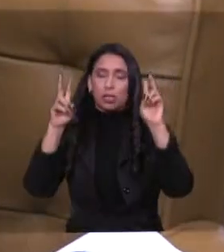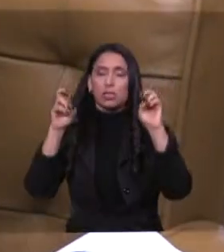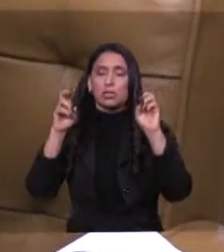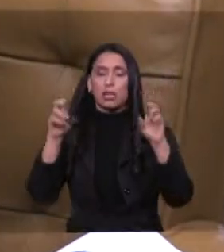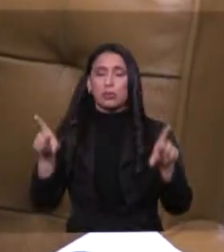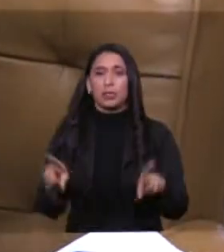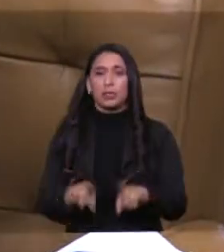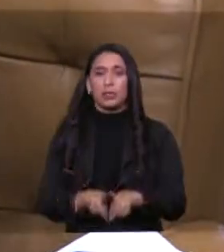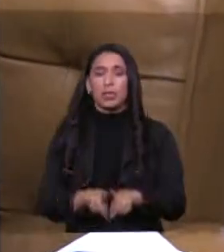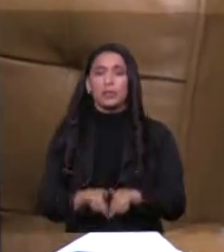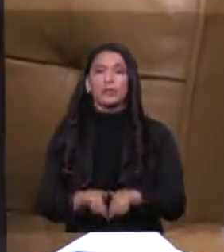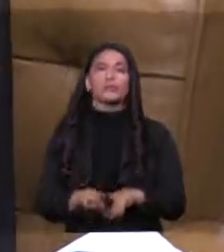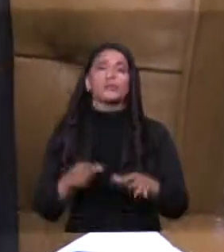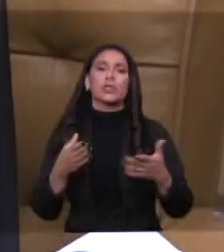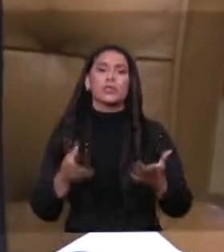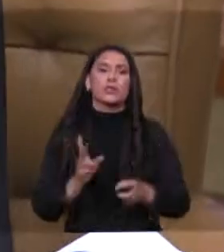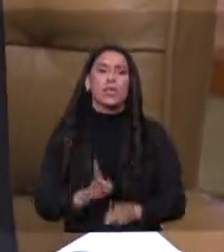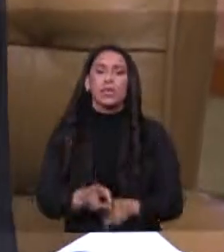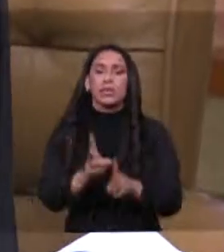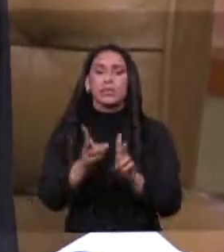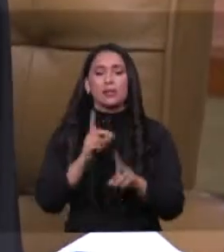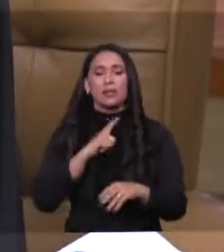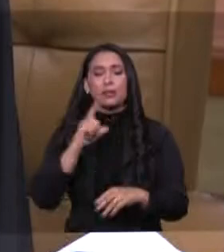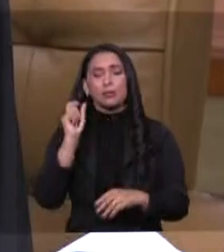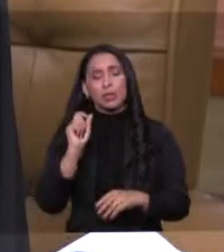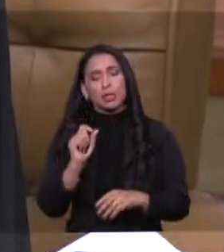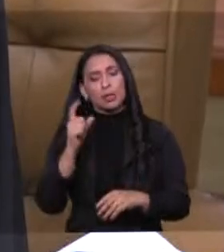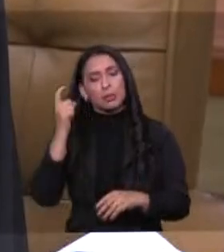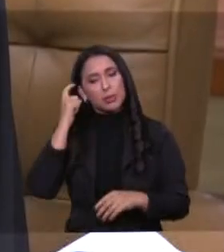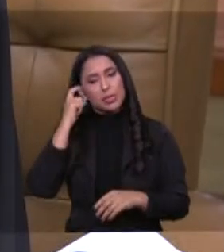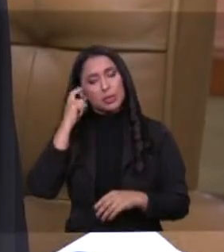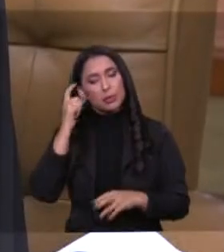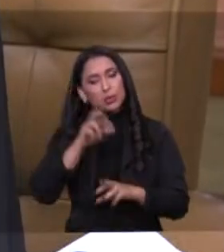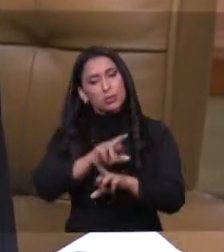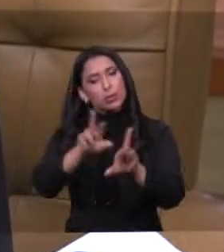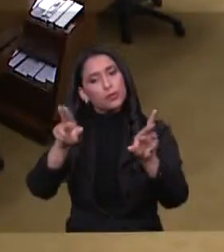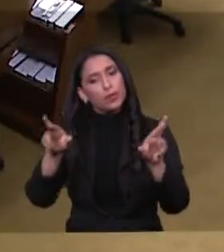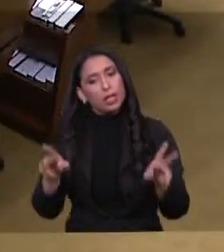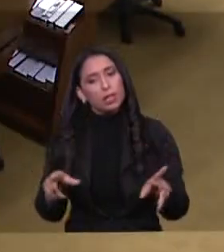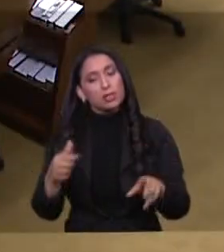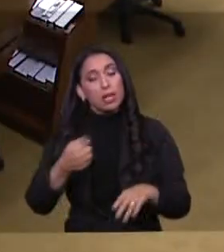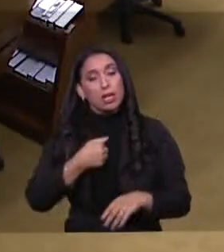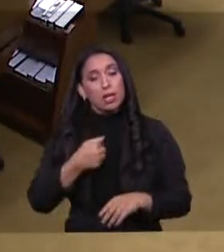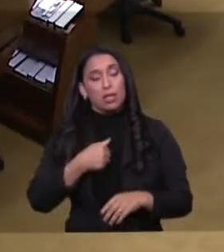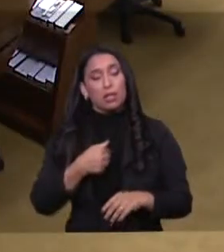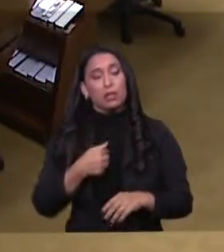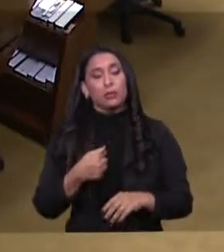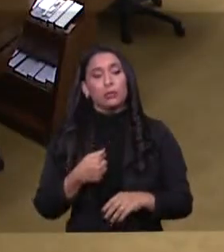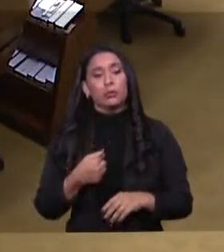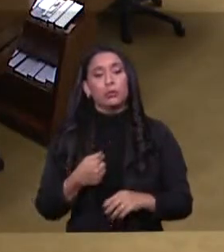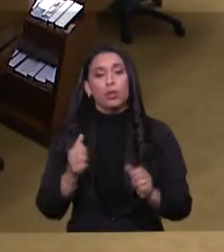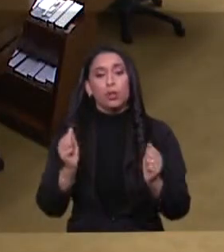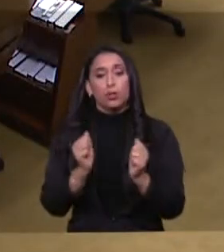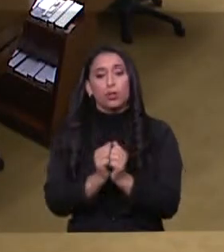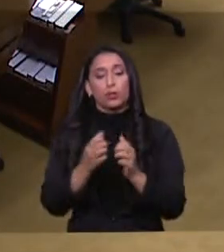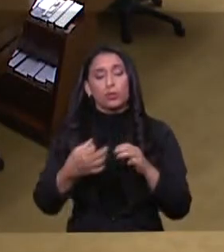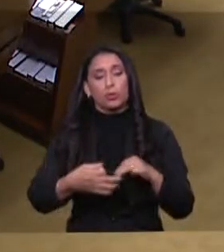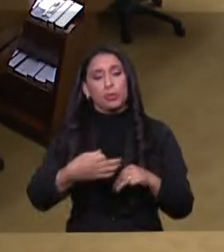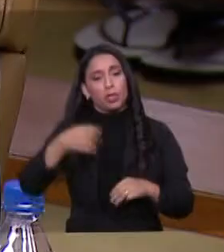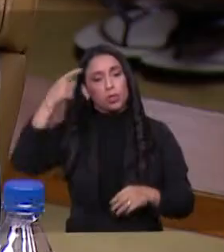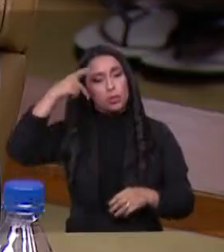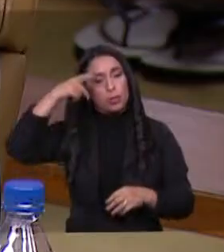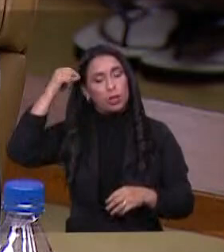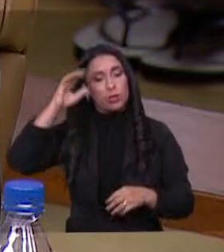temática. E sempre havia considerações as mais diversas. Eu, como ministro Barroso, perfilho do entendimento